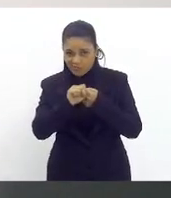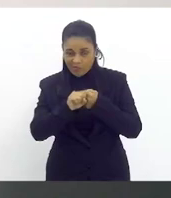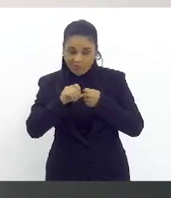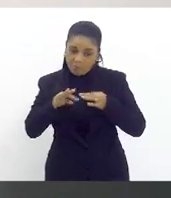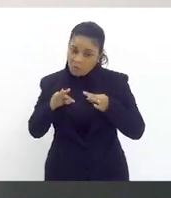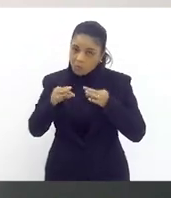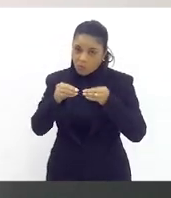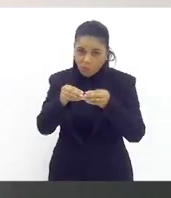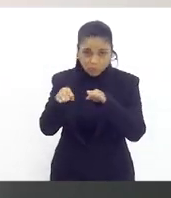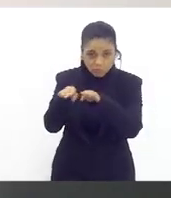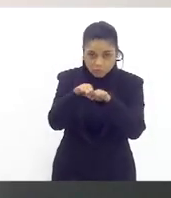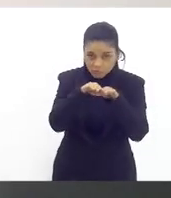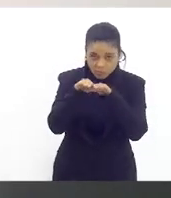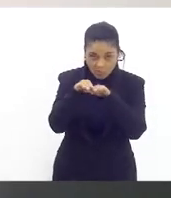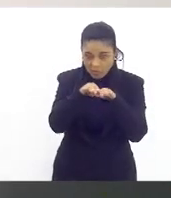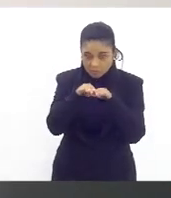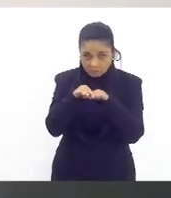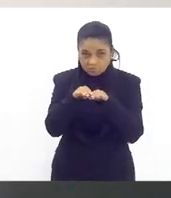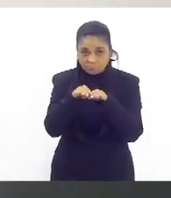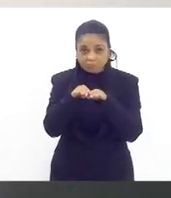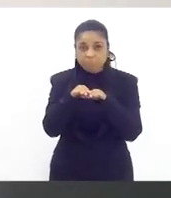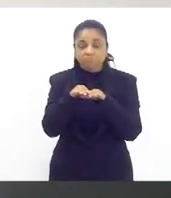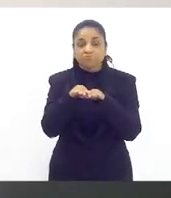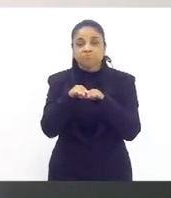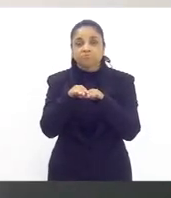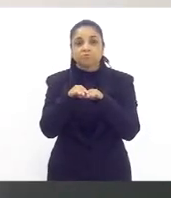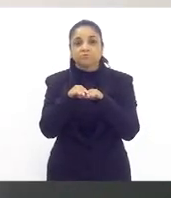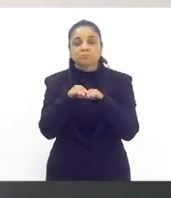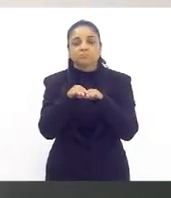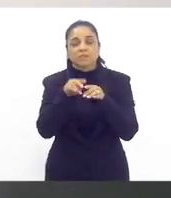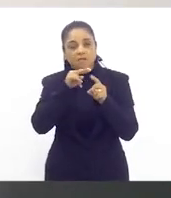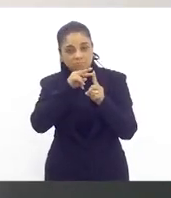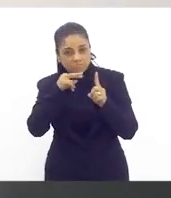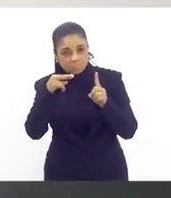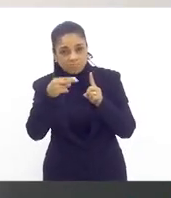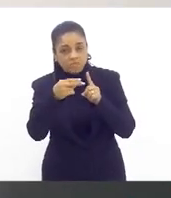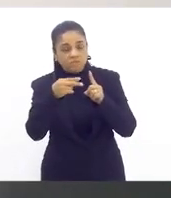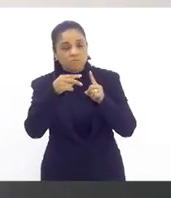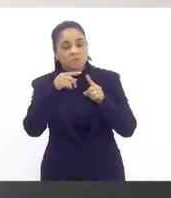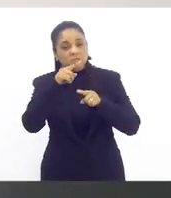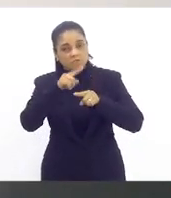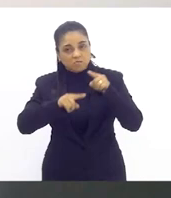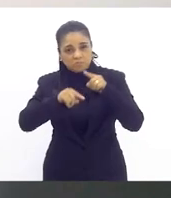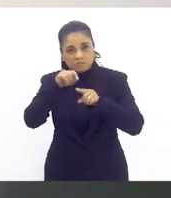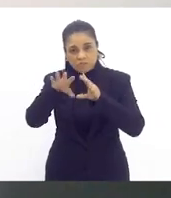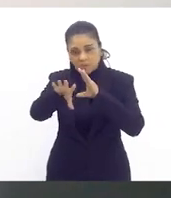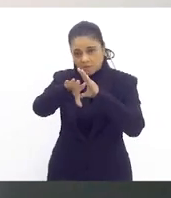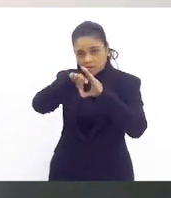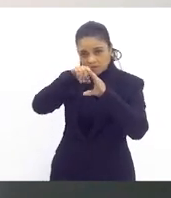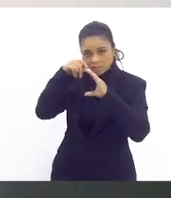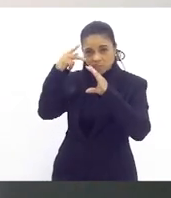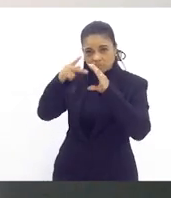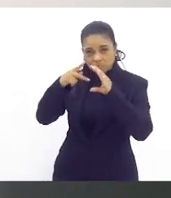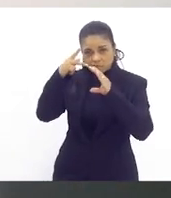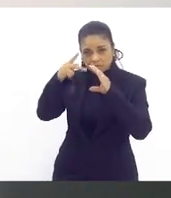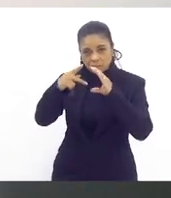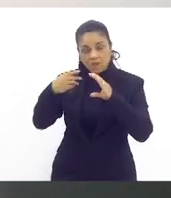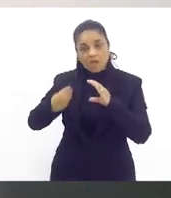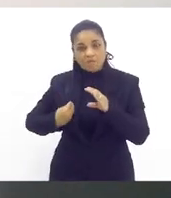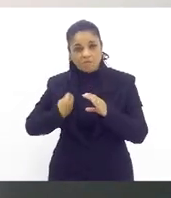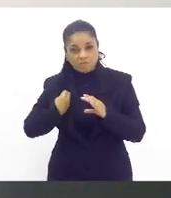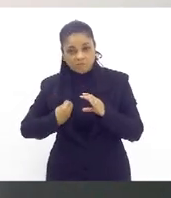para todos inclusive para vocês enxergue-se dentro das Produções audiovisuais porque pode estar retratando a vida dessas pessoas